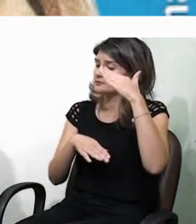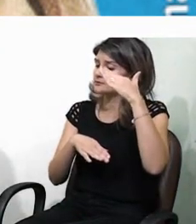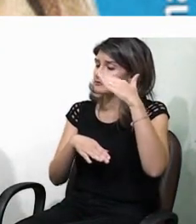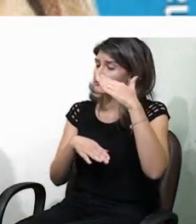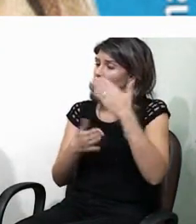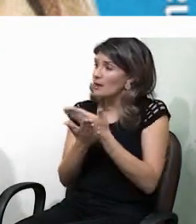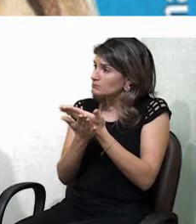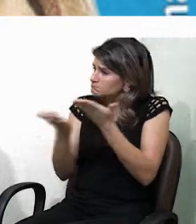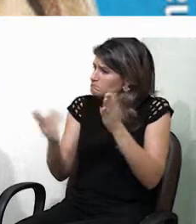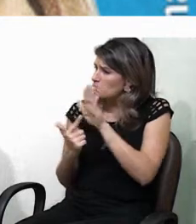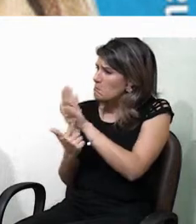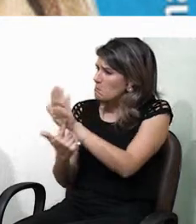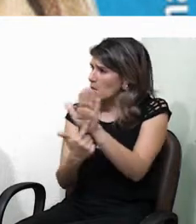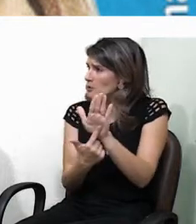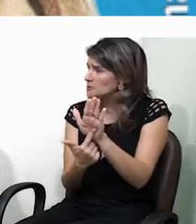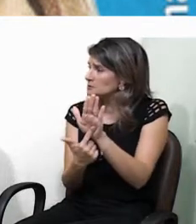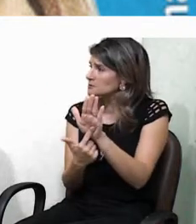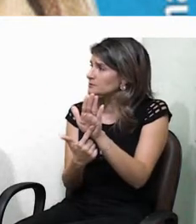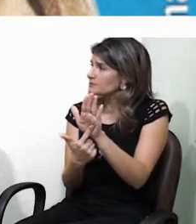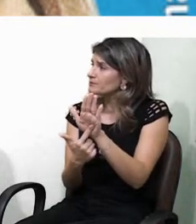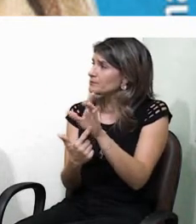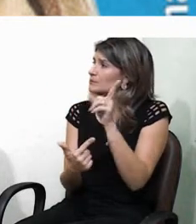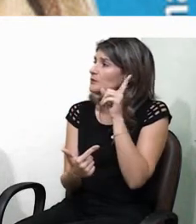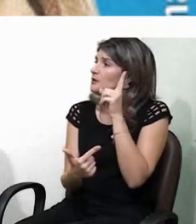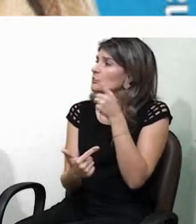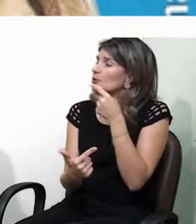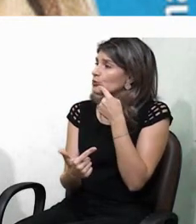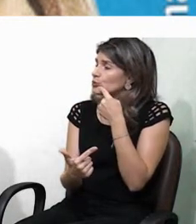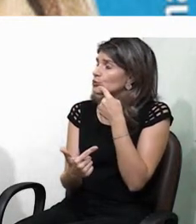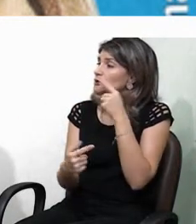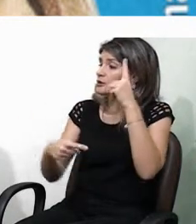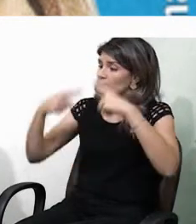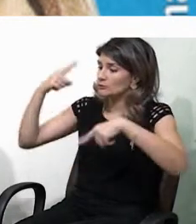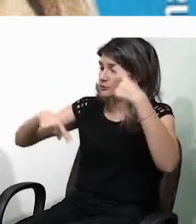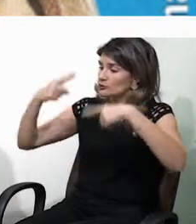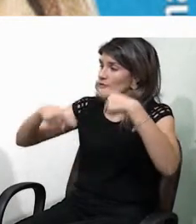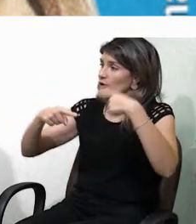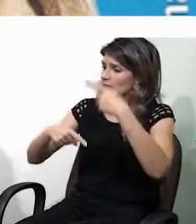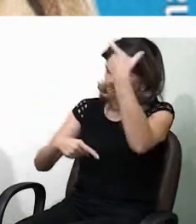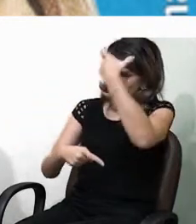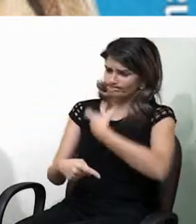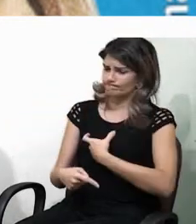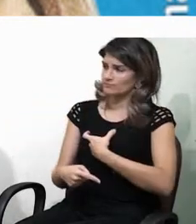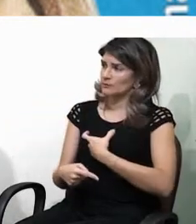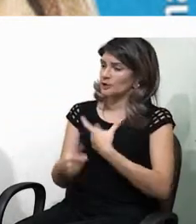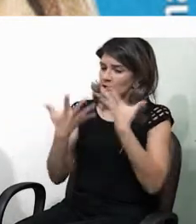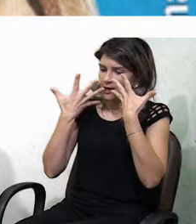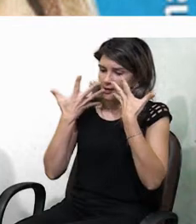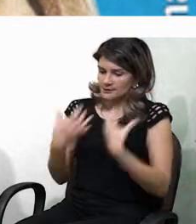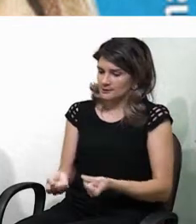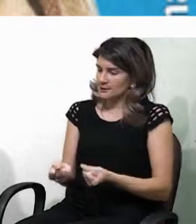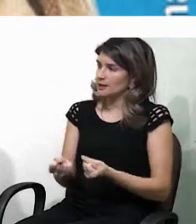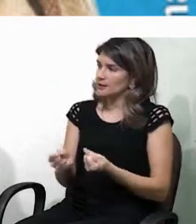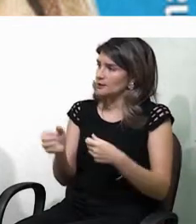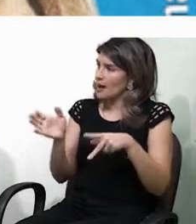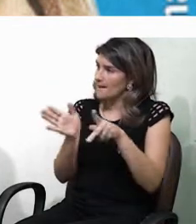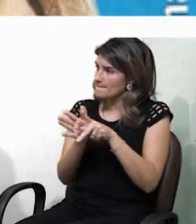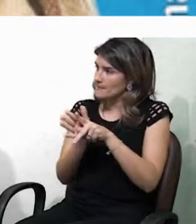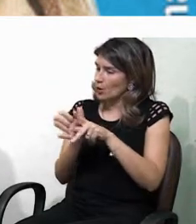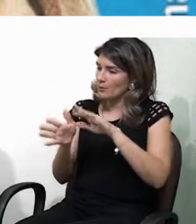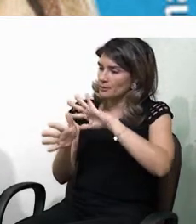apresenta mesmo, o surdo que tem uma identidade política, que é aquele surdo que aceita a língua de sinais como a sua